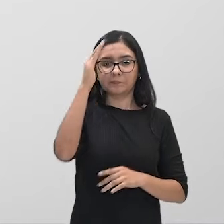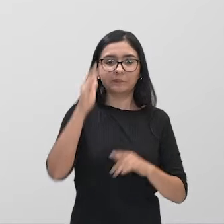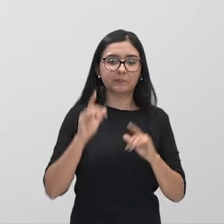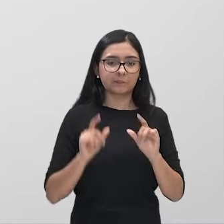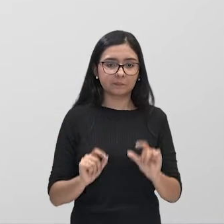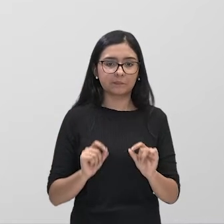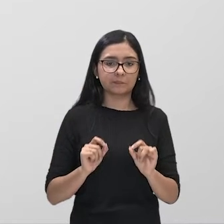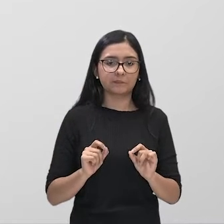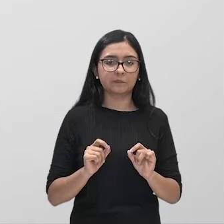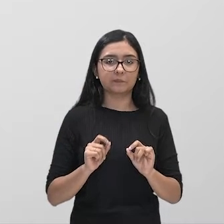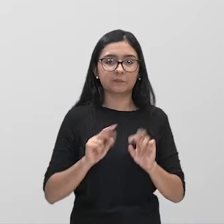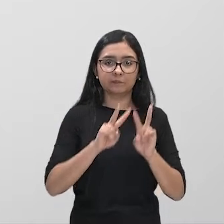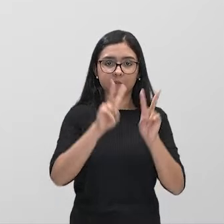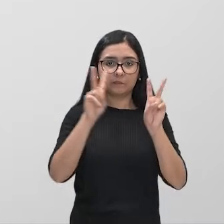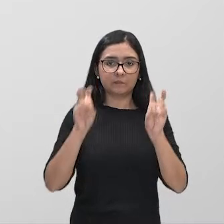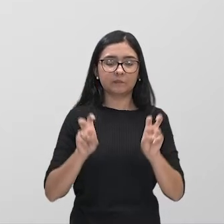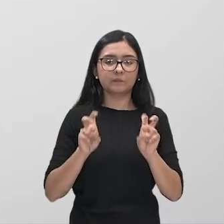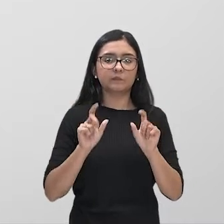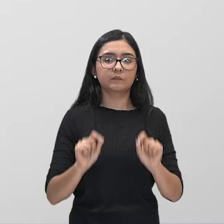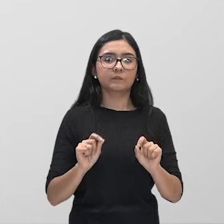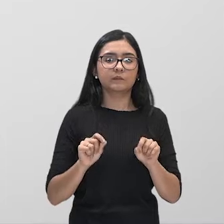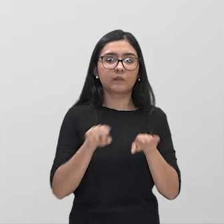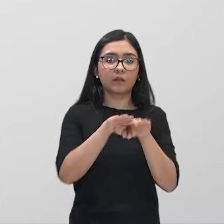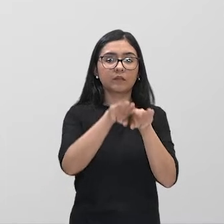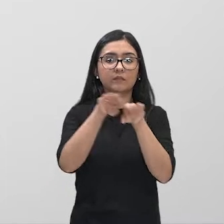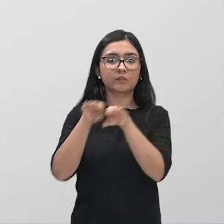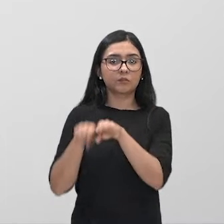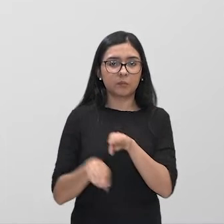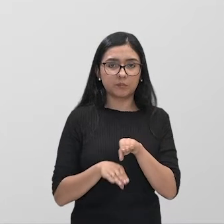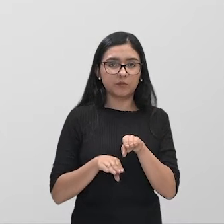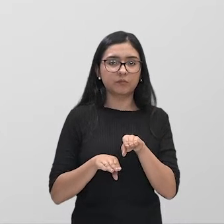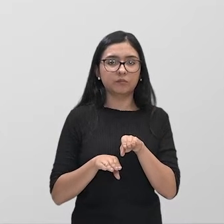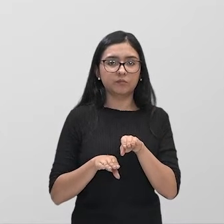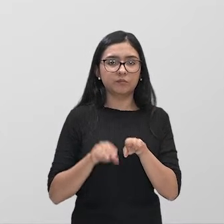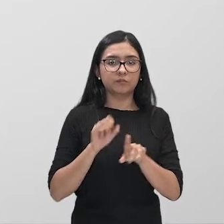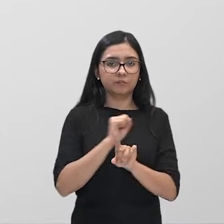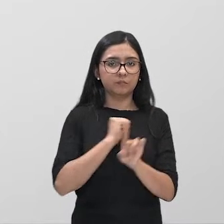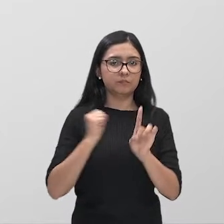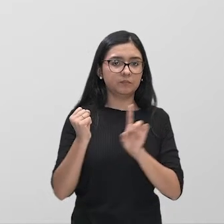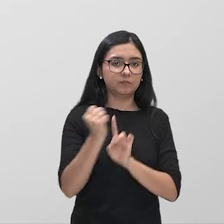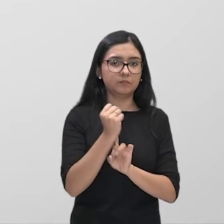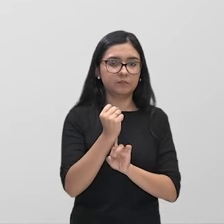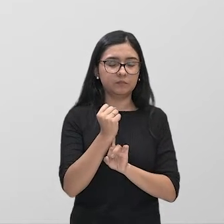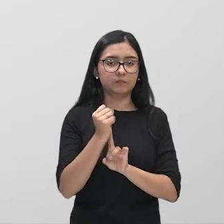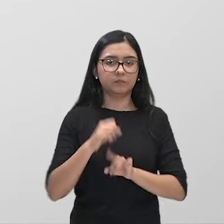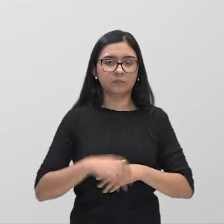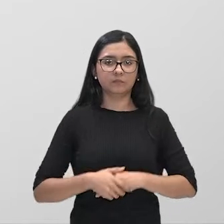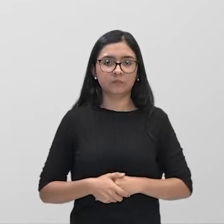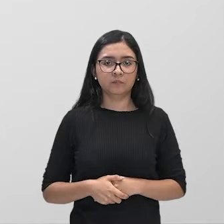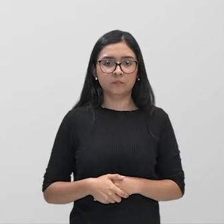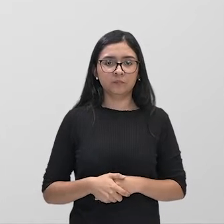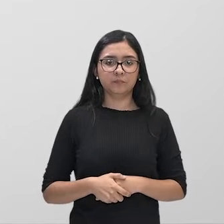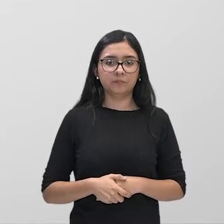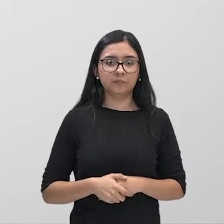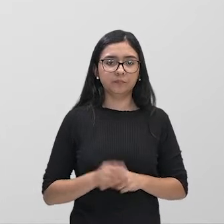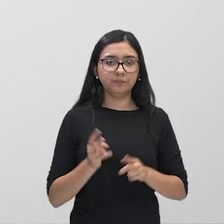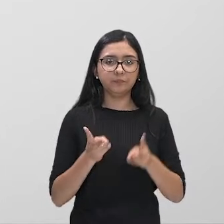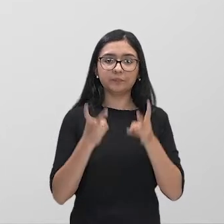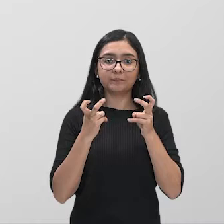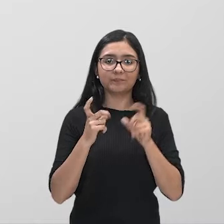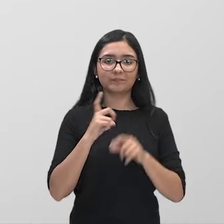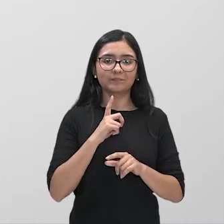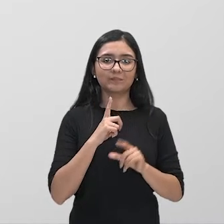o principal tema é a desigualdade, né? Combate às desigualdades. Então, a gente vê que vem